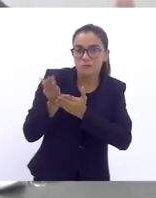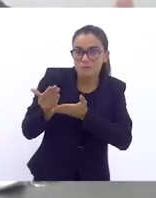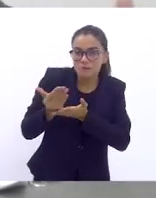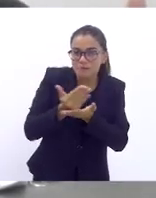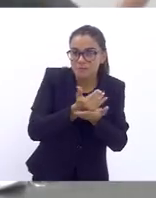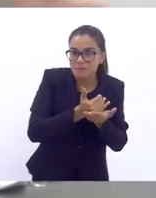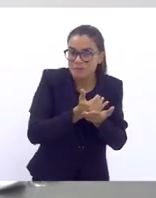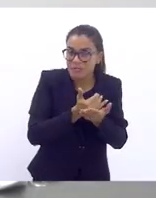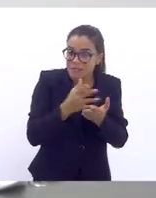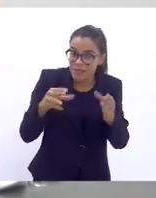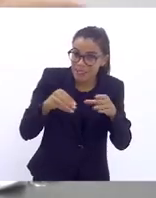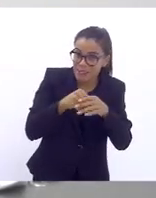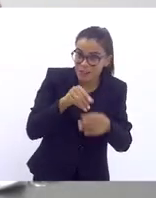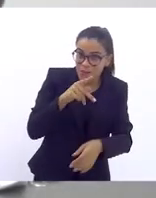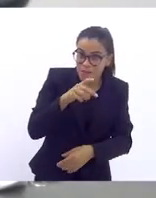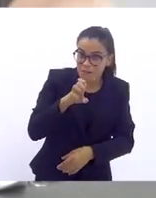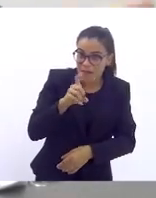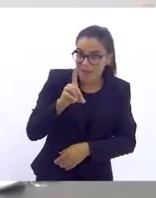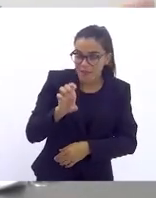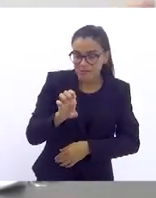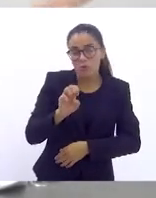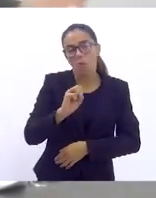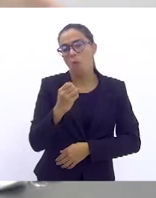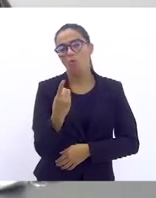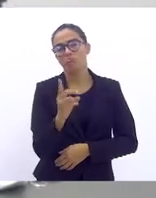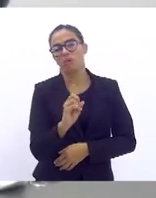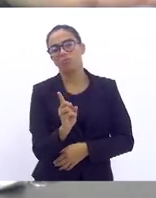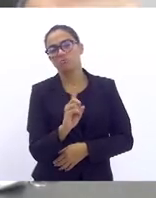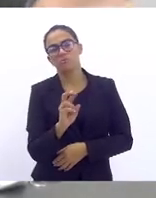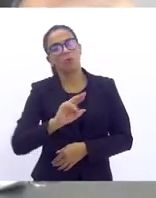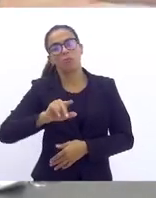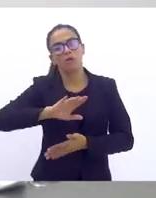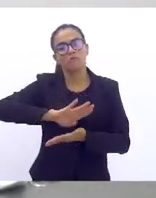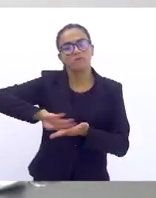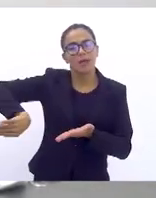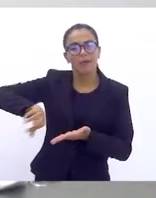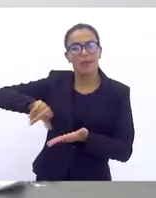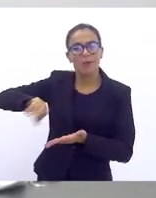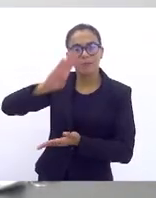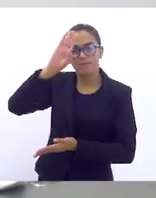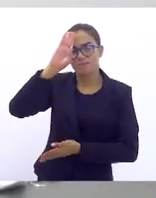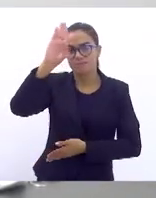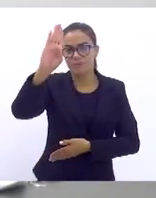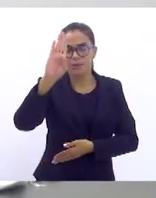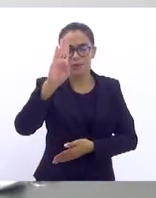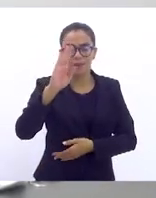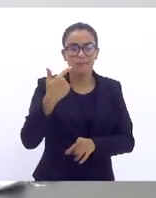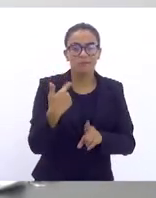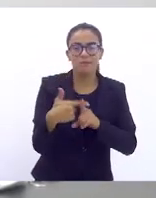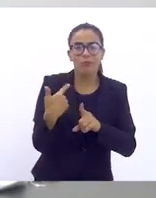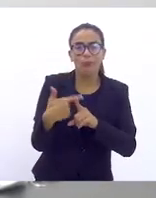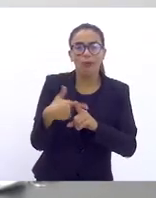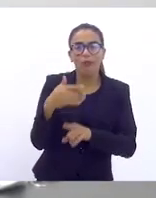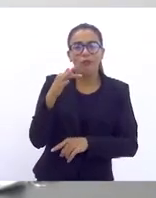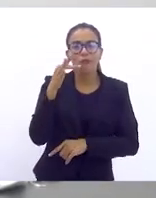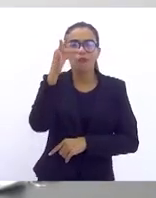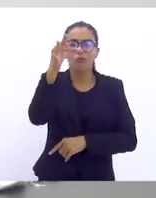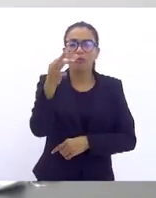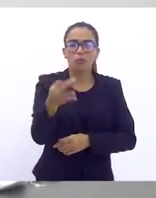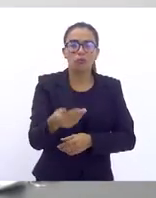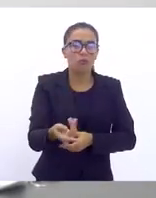ou não está se não tiver dentro da lógica não é a prioridade porque não vai gerar futuros